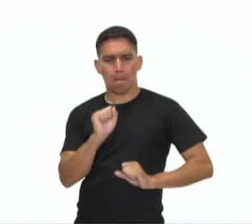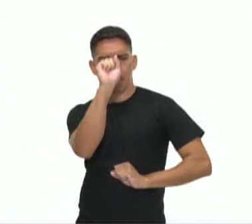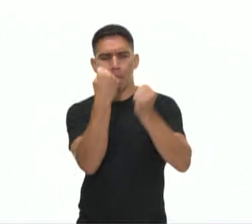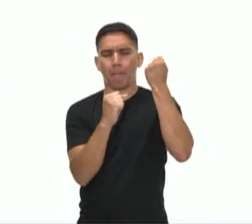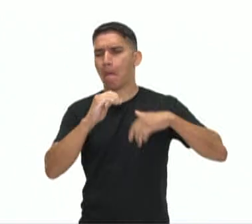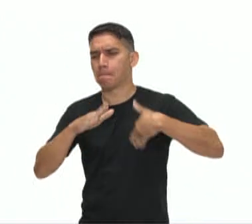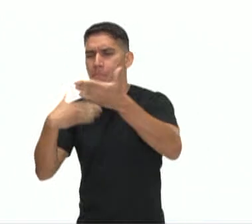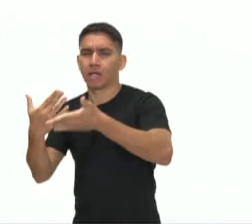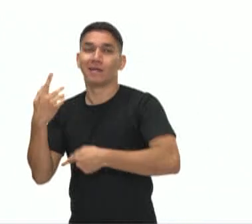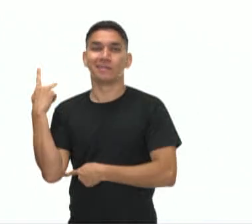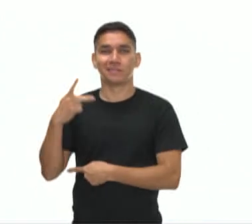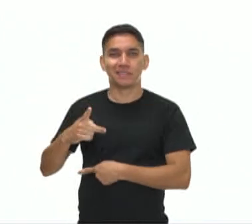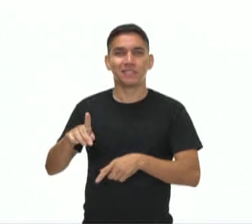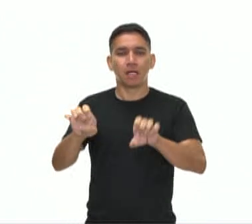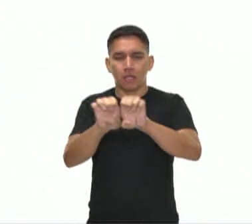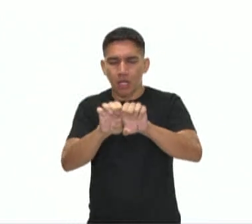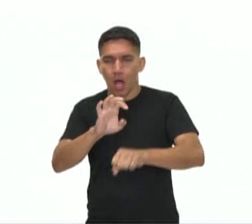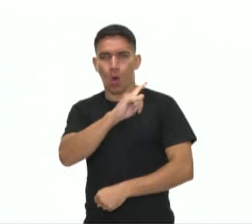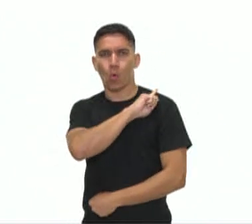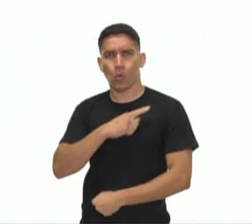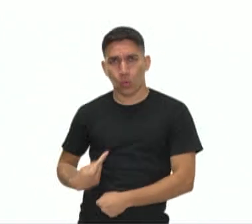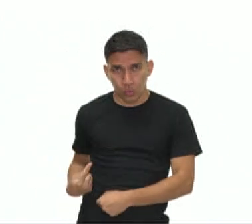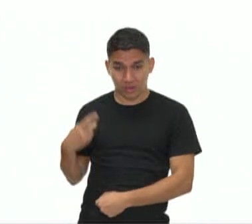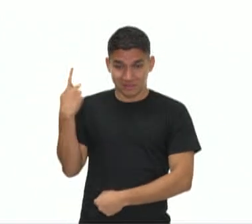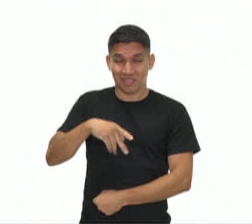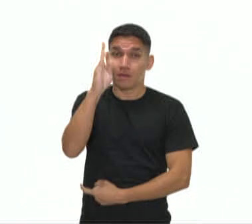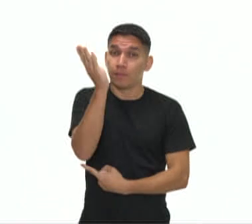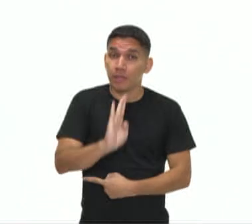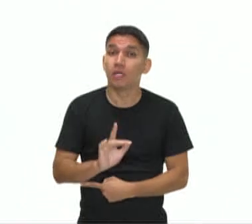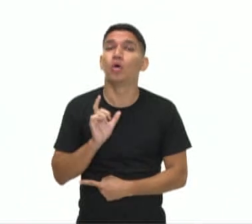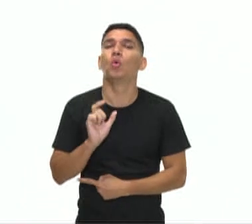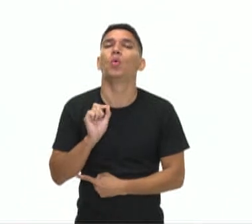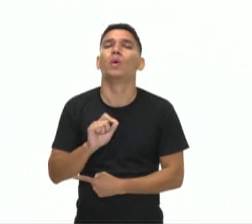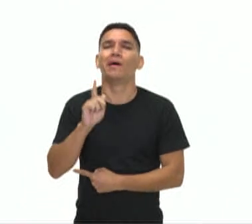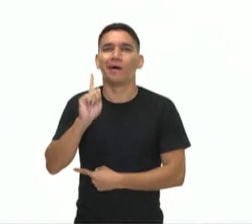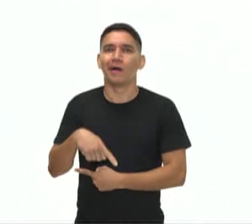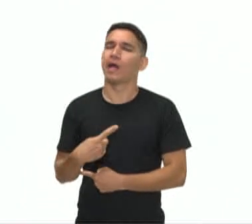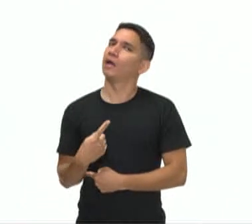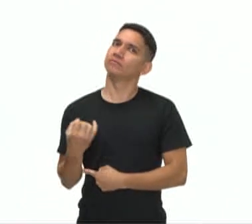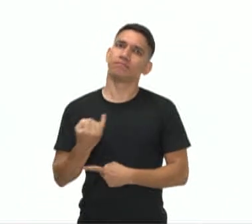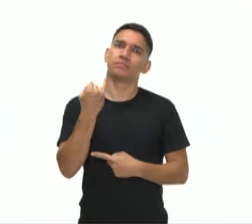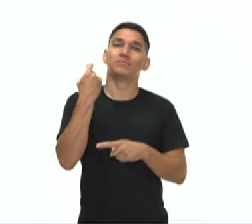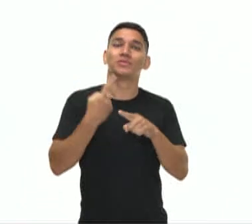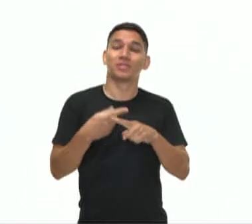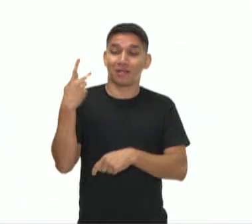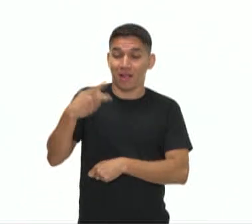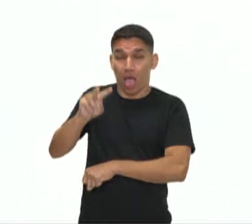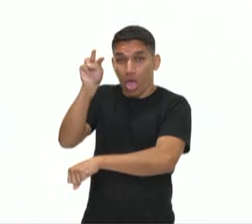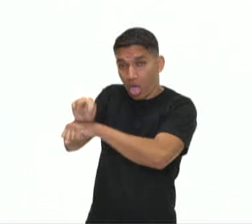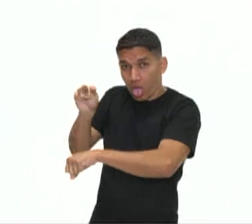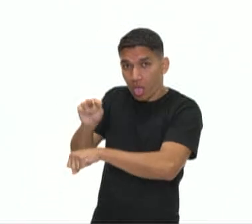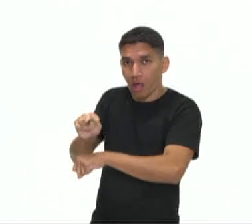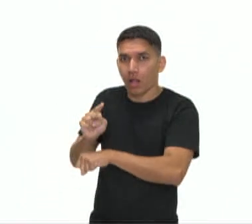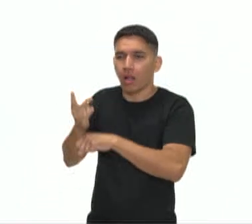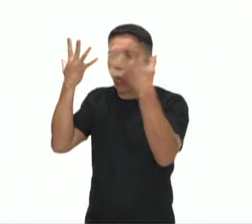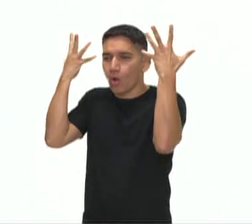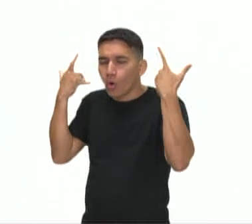liberal democrático estruturado, o Brasil era um país essencialmente agrário, com um